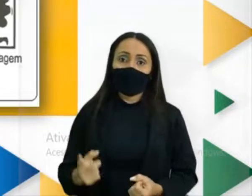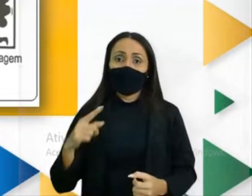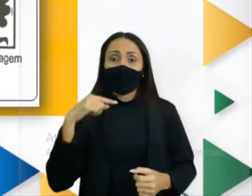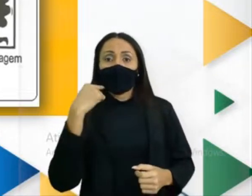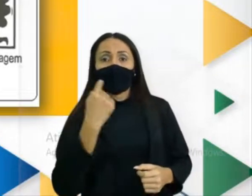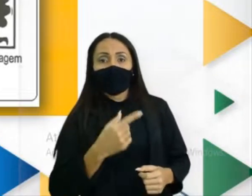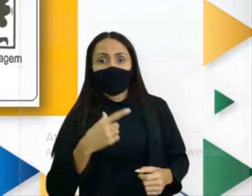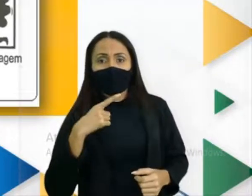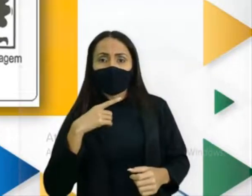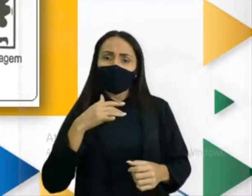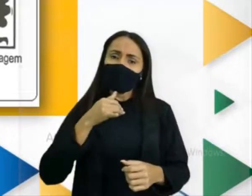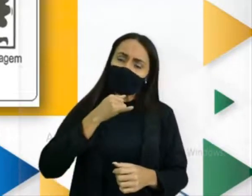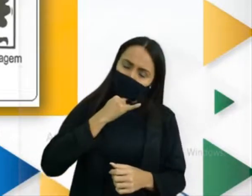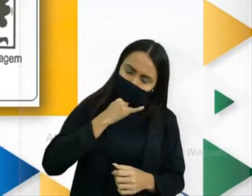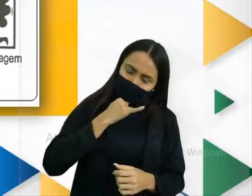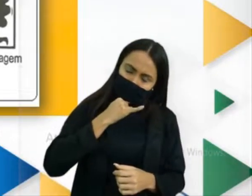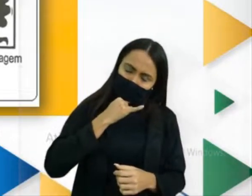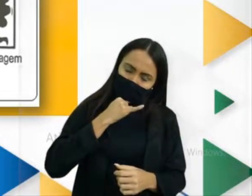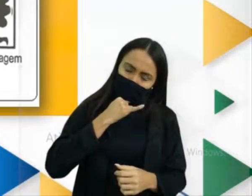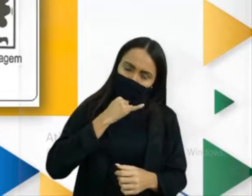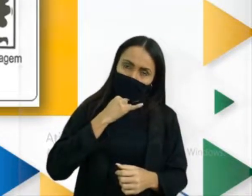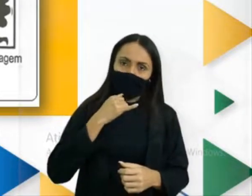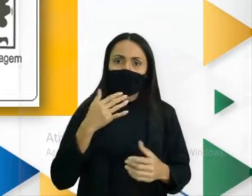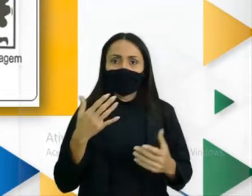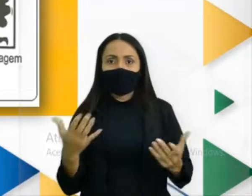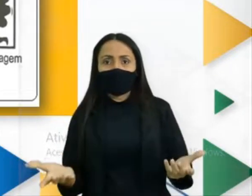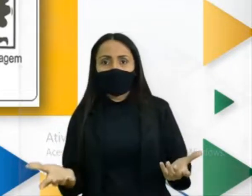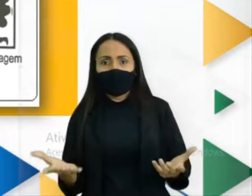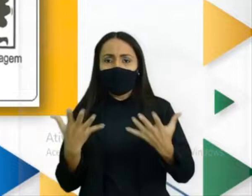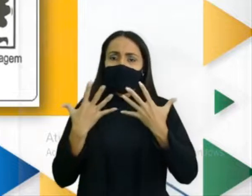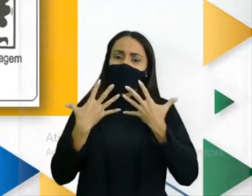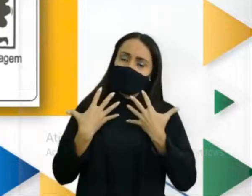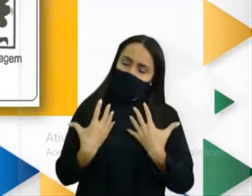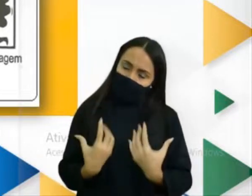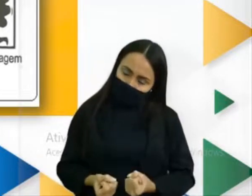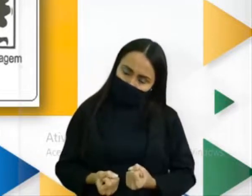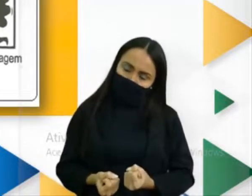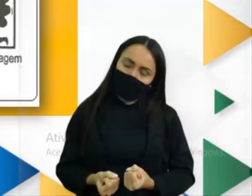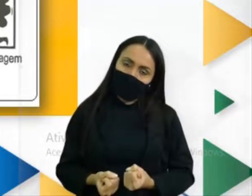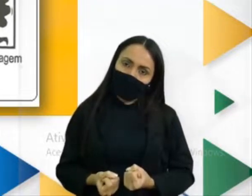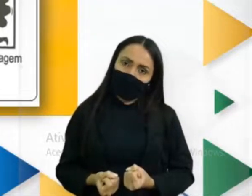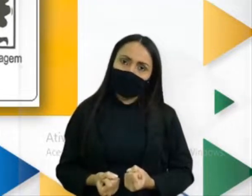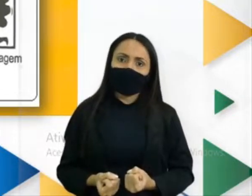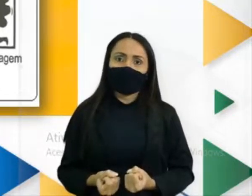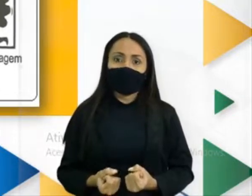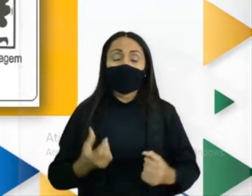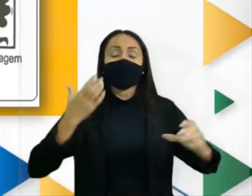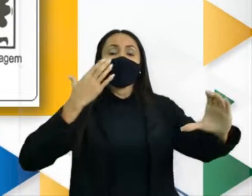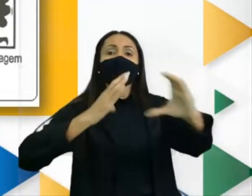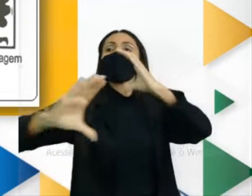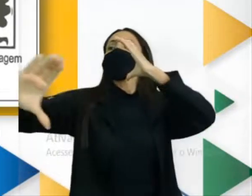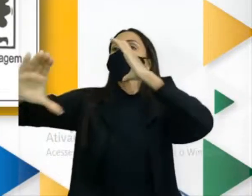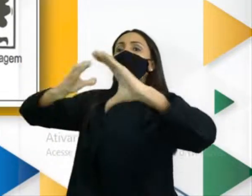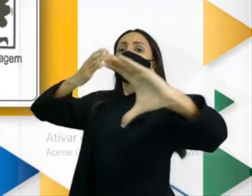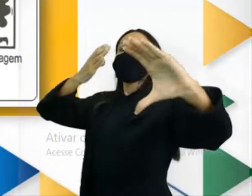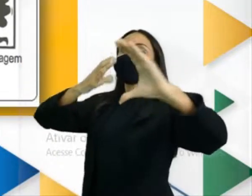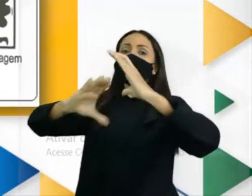temos aqui, está triste, está cansado, mais uma vez, cantando,